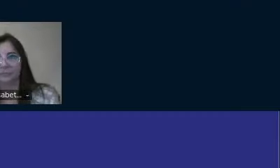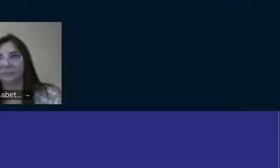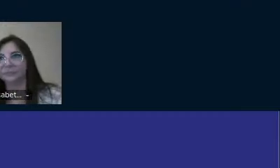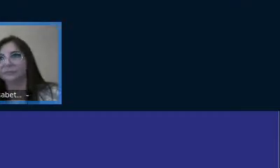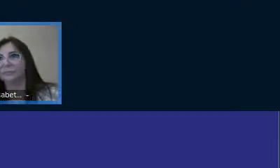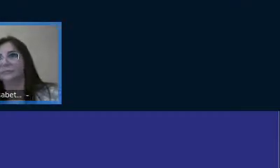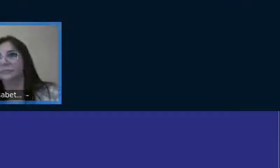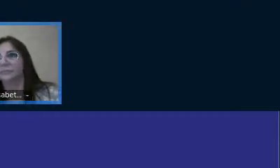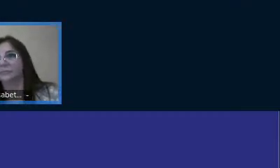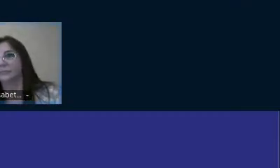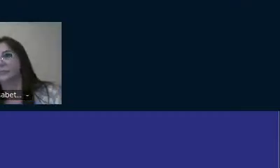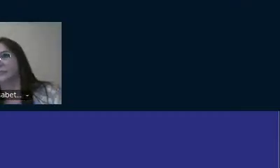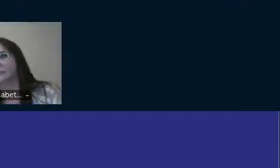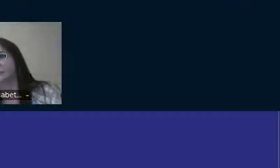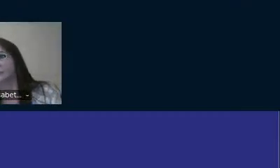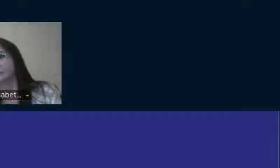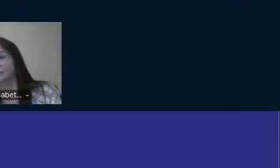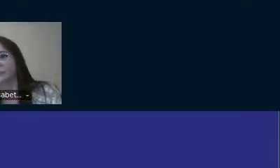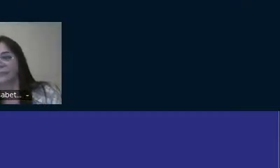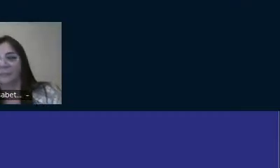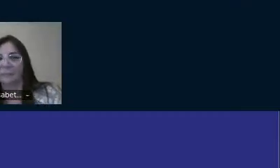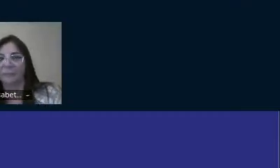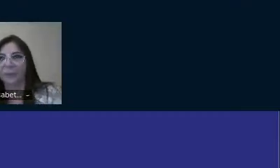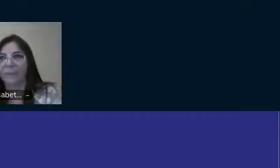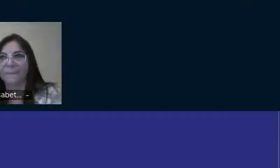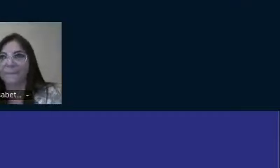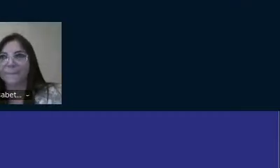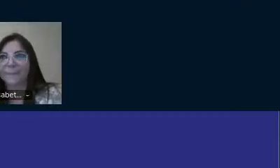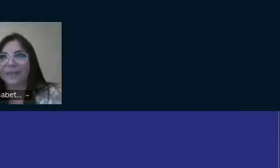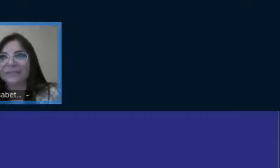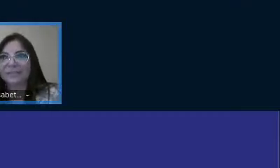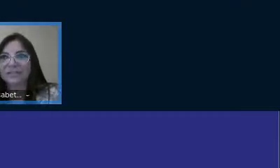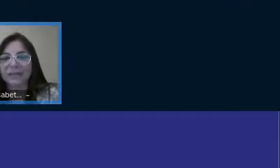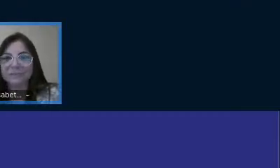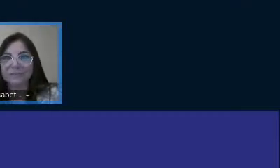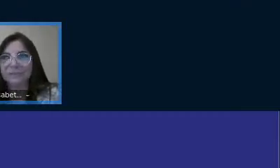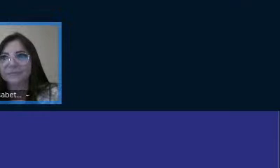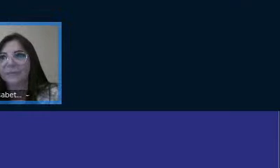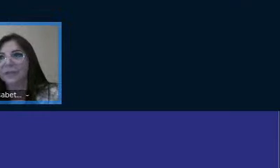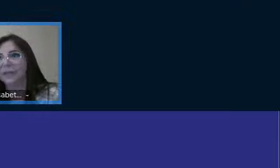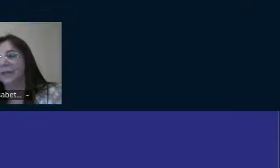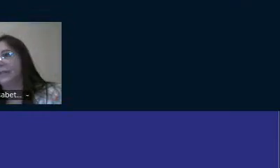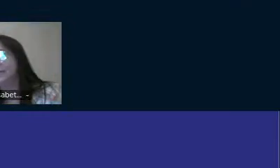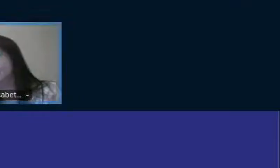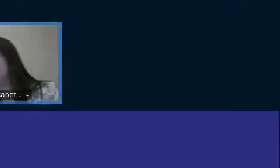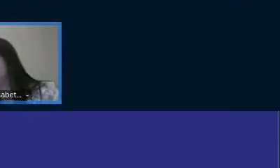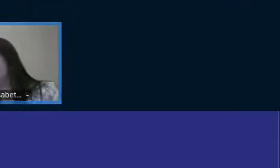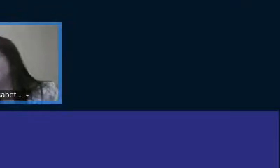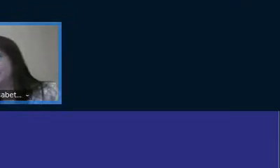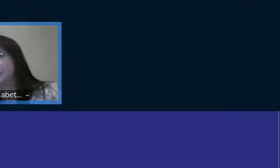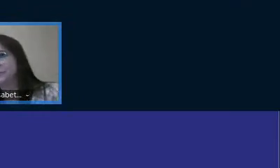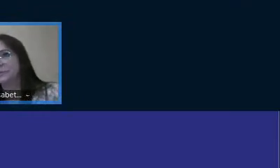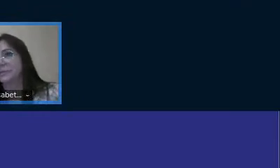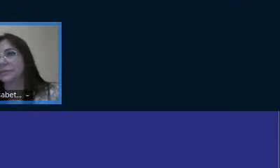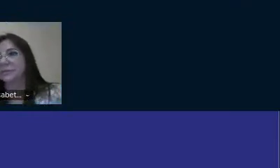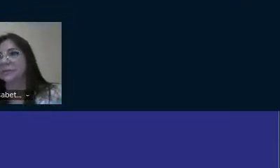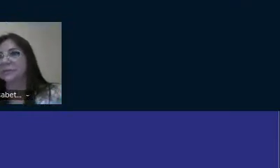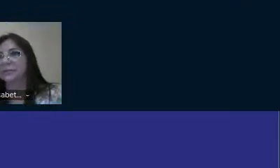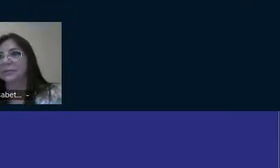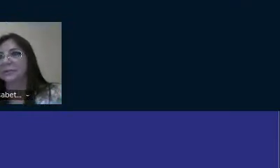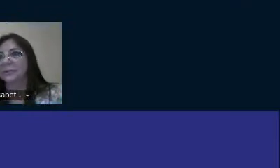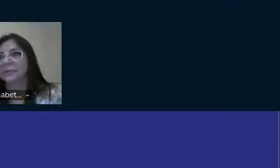uma literatura de língua portuguesa? Ah, você já respondeu esta, né? Sim, já. Só um minutinho que eu já vou passar